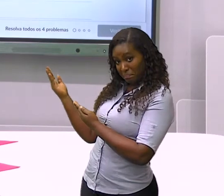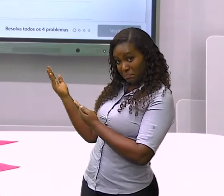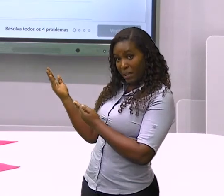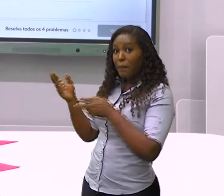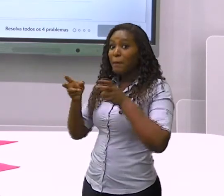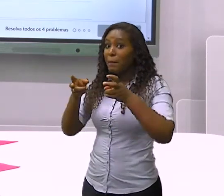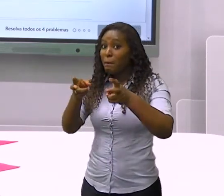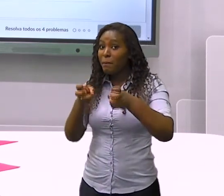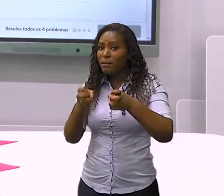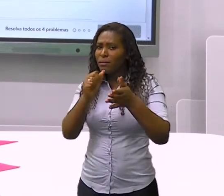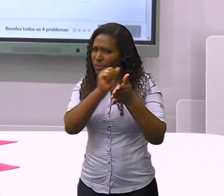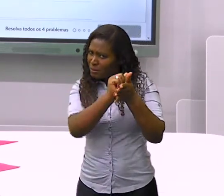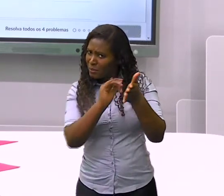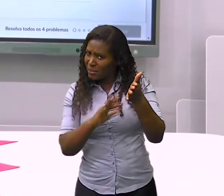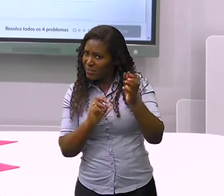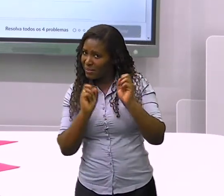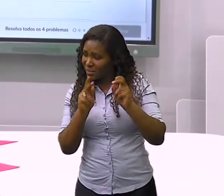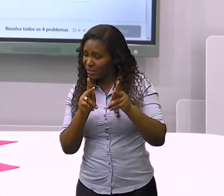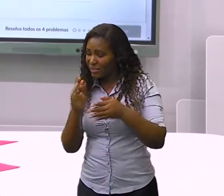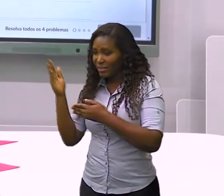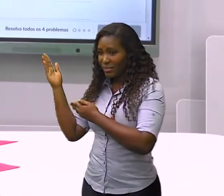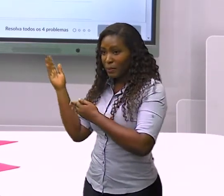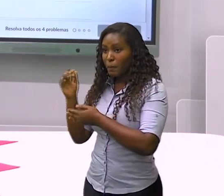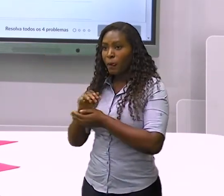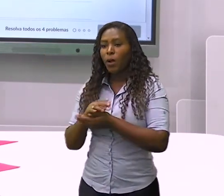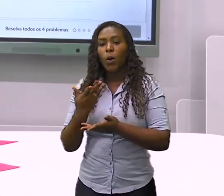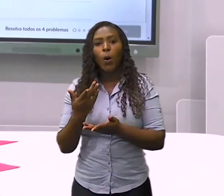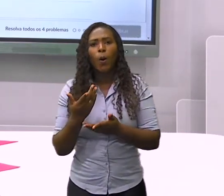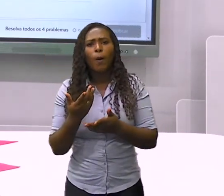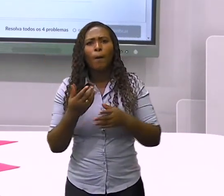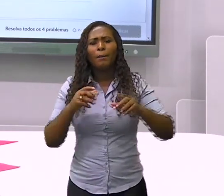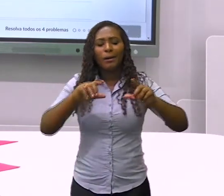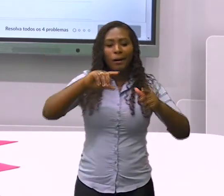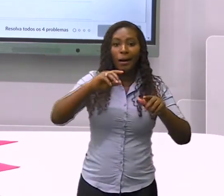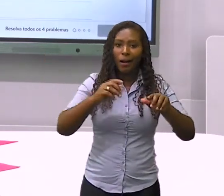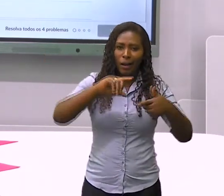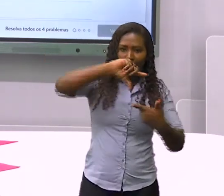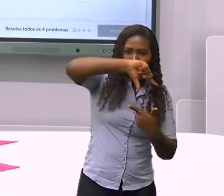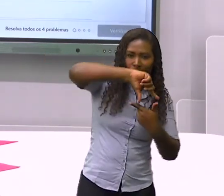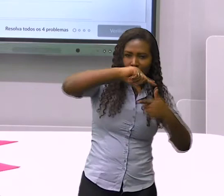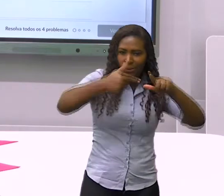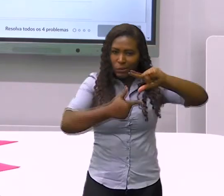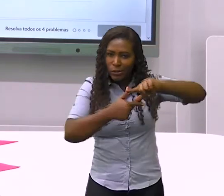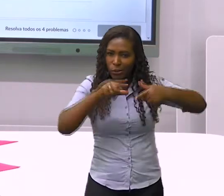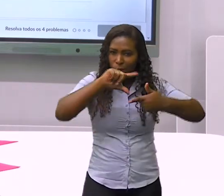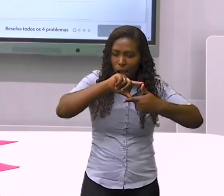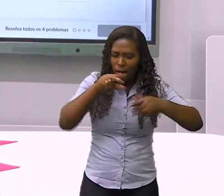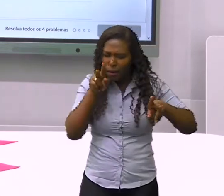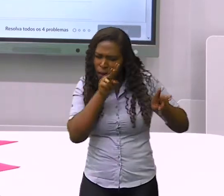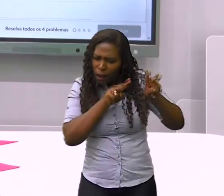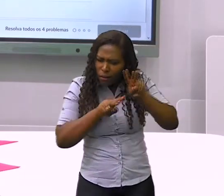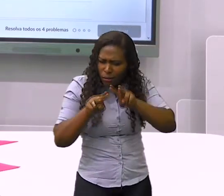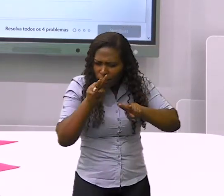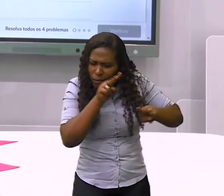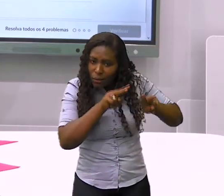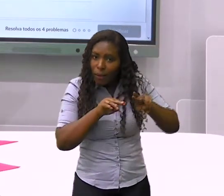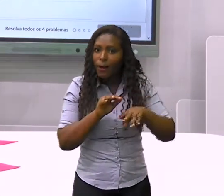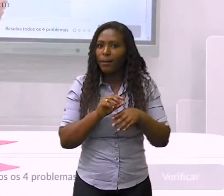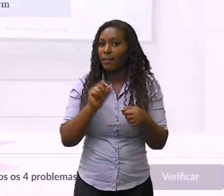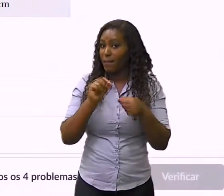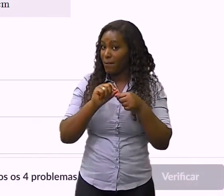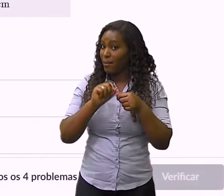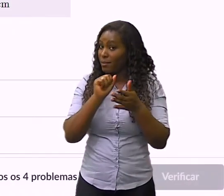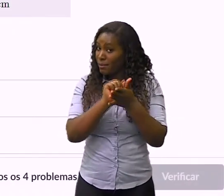Então, vejam este exercício aqui. Analise as formas a seguir. Então, nós temos aqui